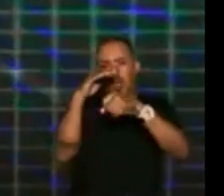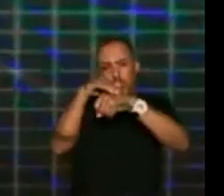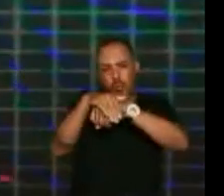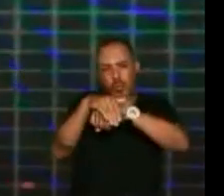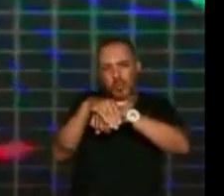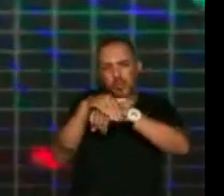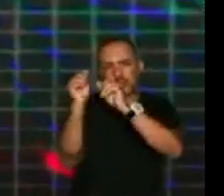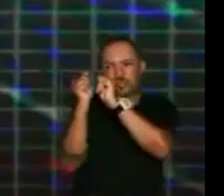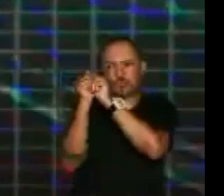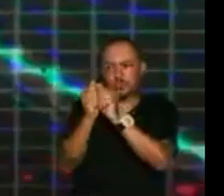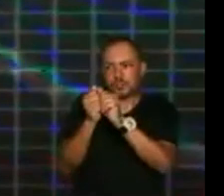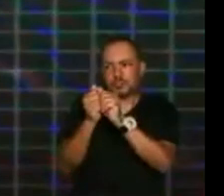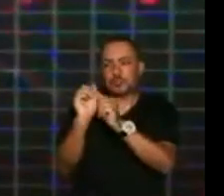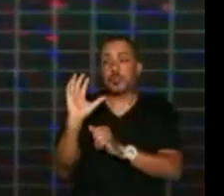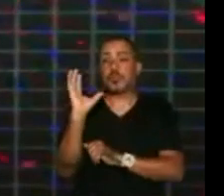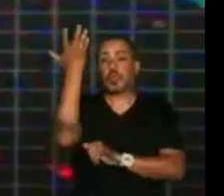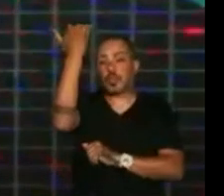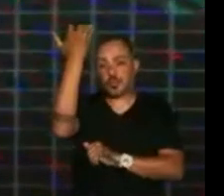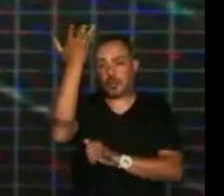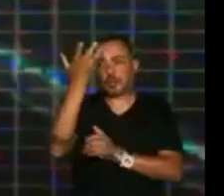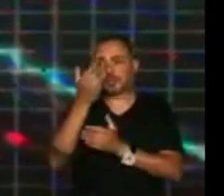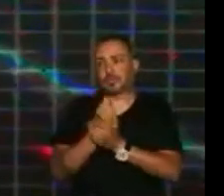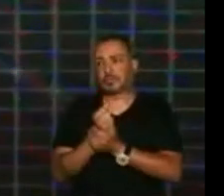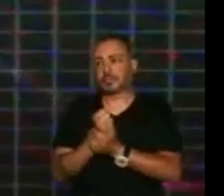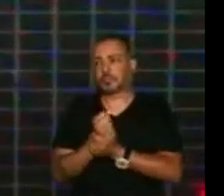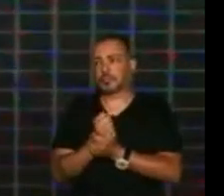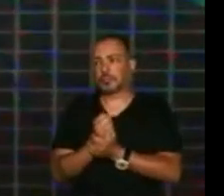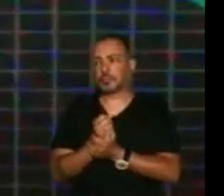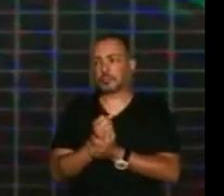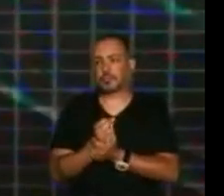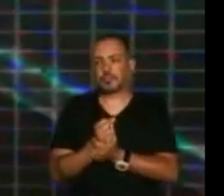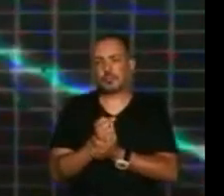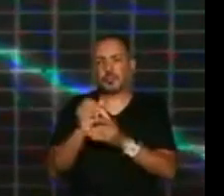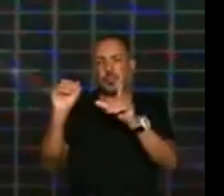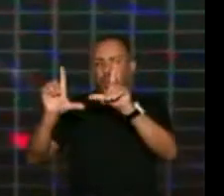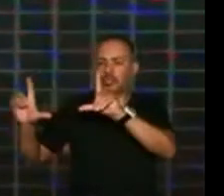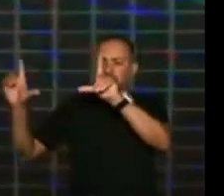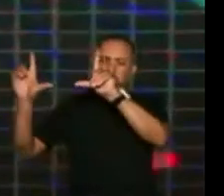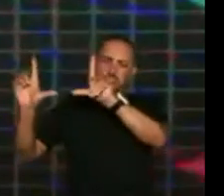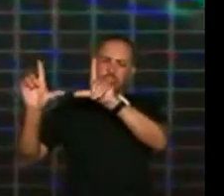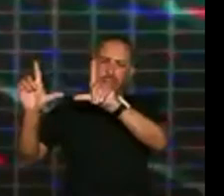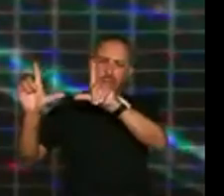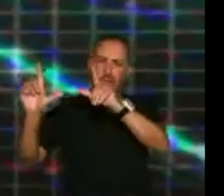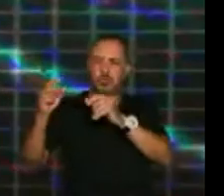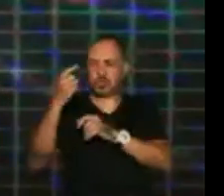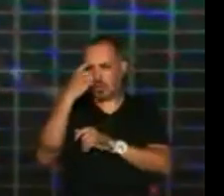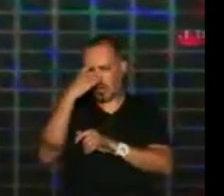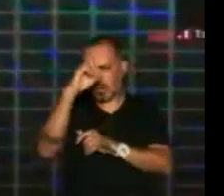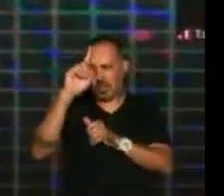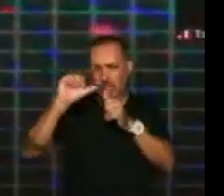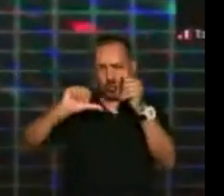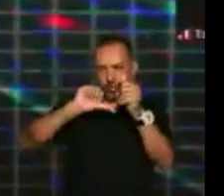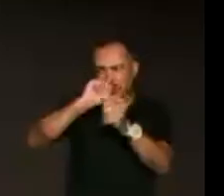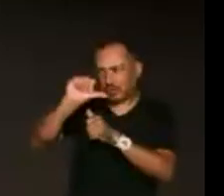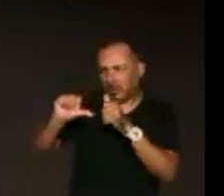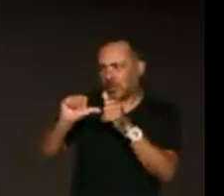está acompanhando o evento aí. Queria já colocar o Tony aqui na tela para a gente poder começar essa troca de ideia. E já vou deixar